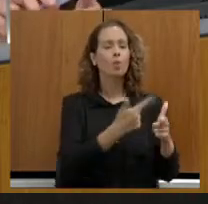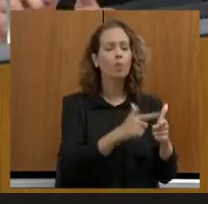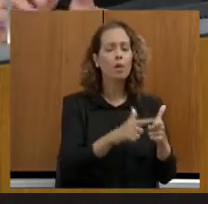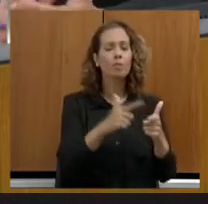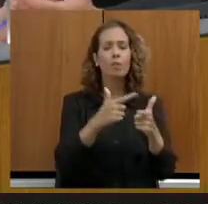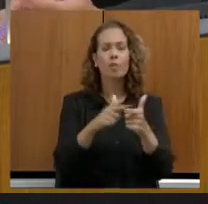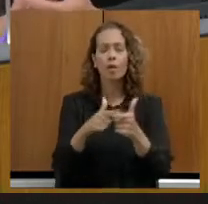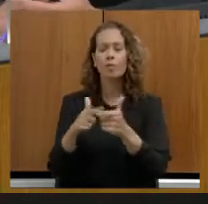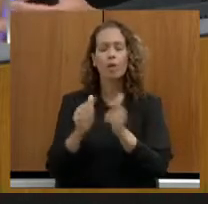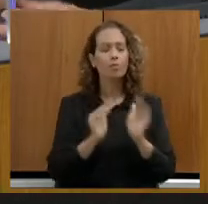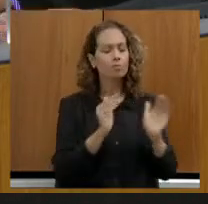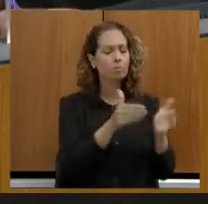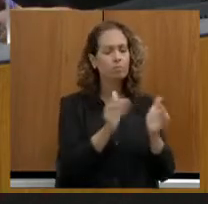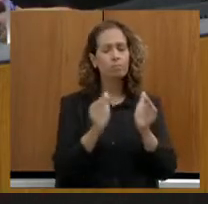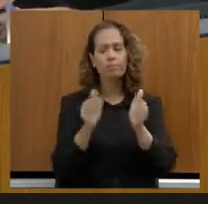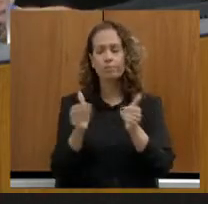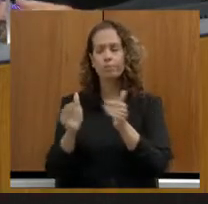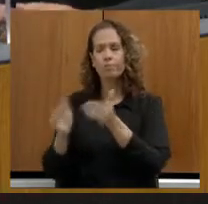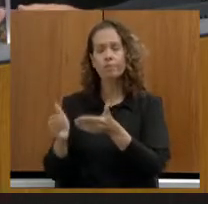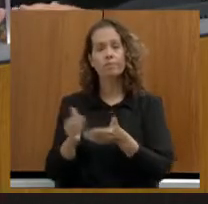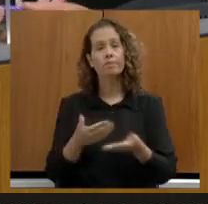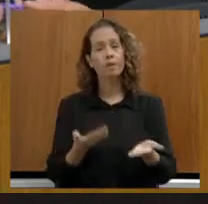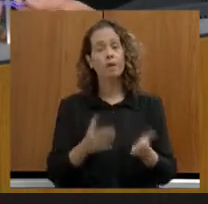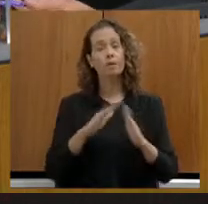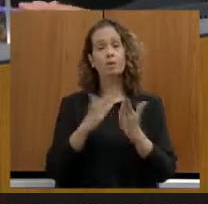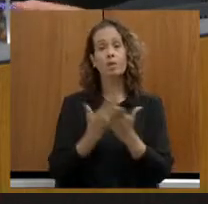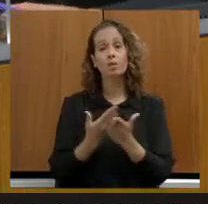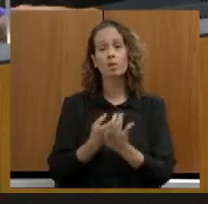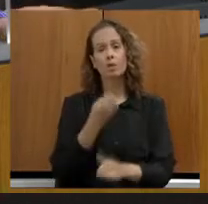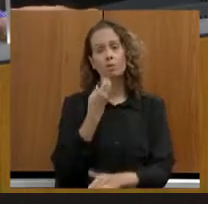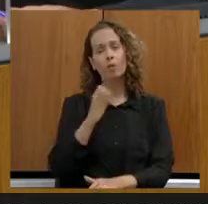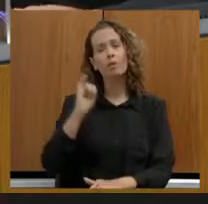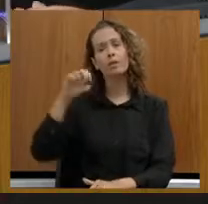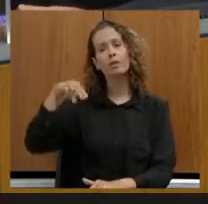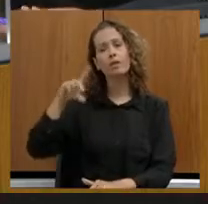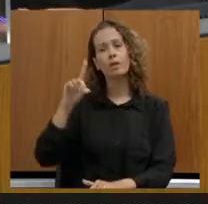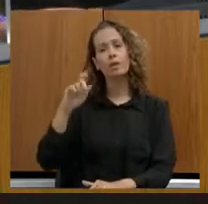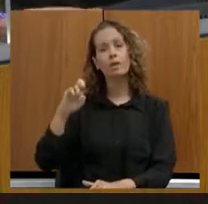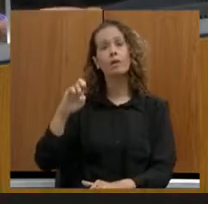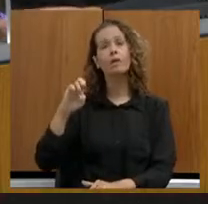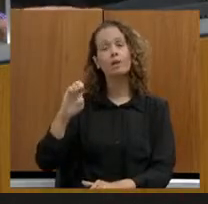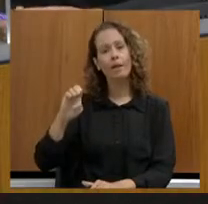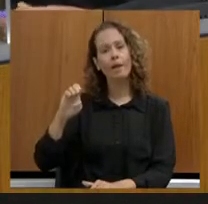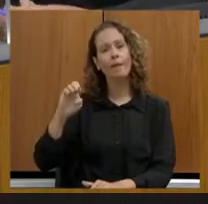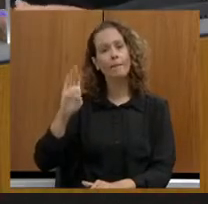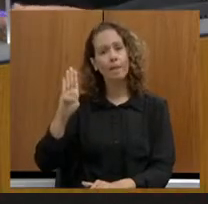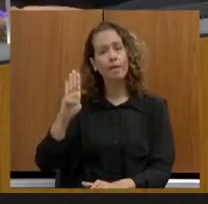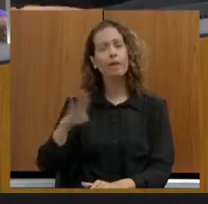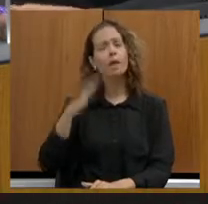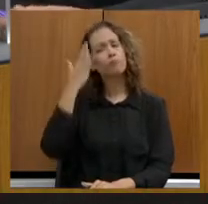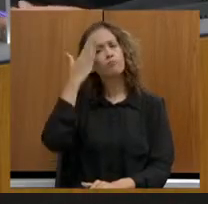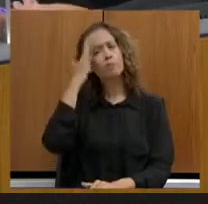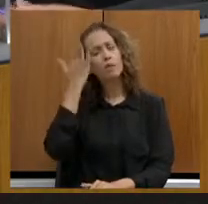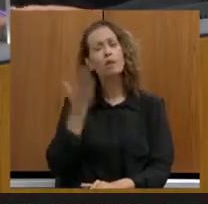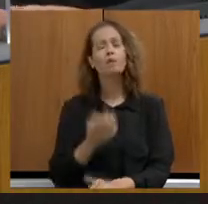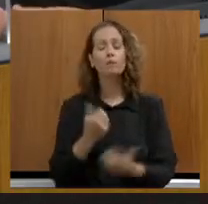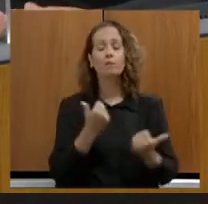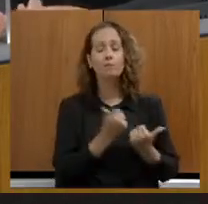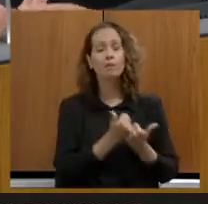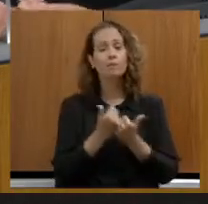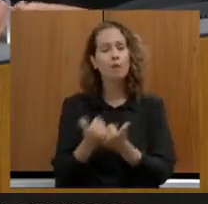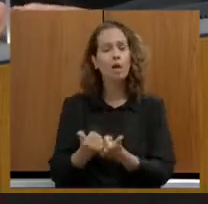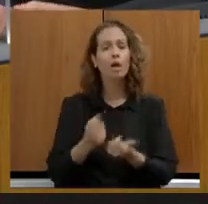Deputado porque escolas que tem um bom Ideb e são exclusivamente de anos iniciais eu entendo que muito contribuíram também no